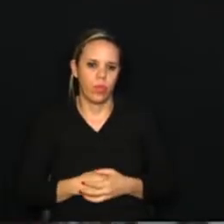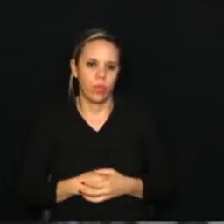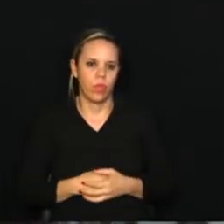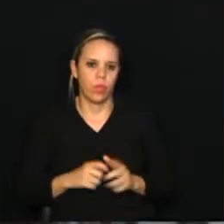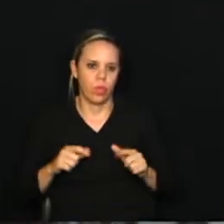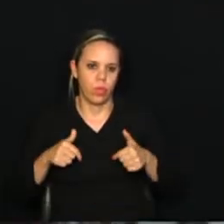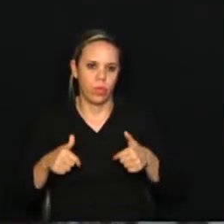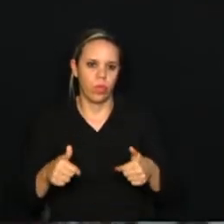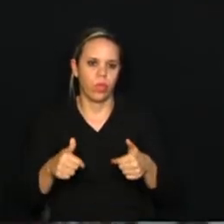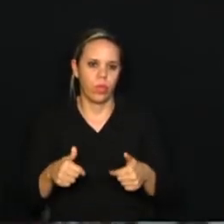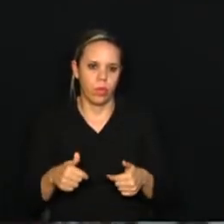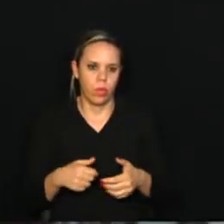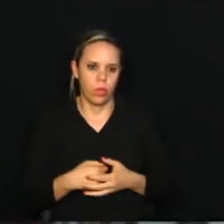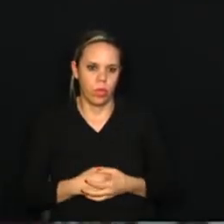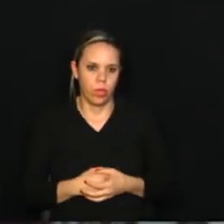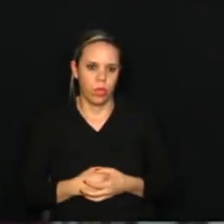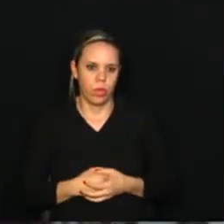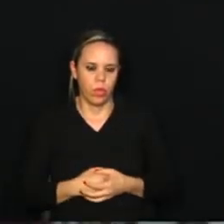ação para que